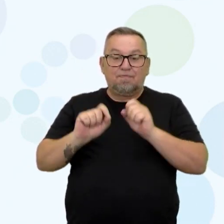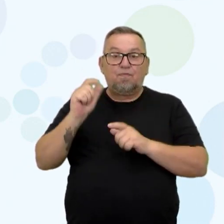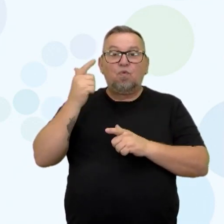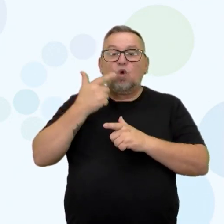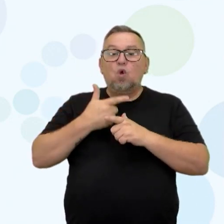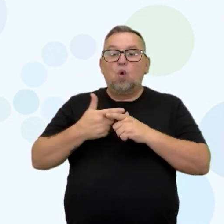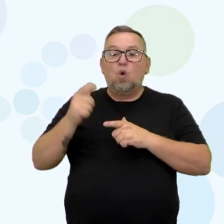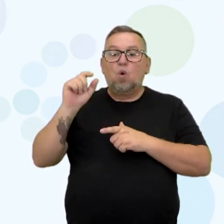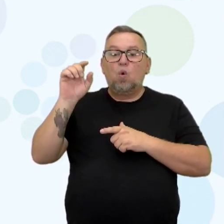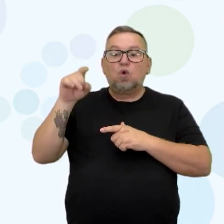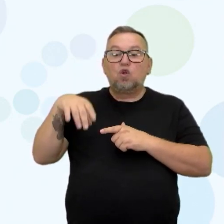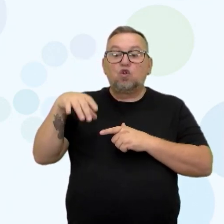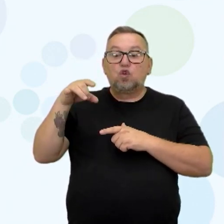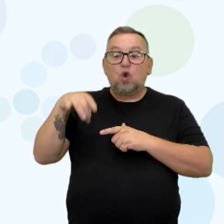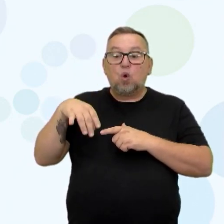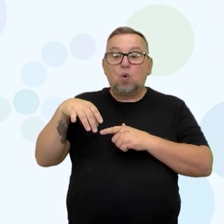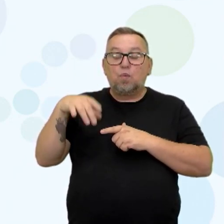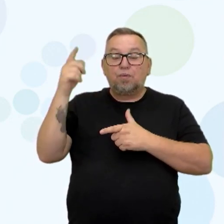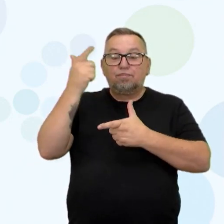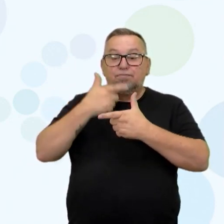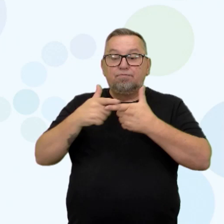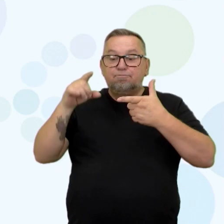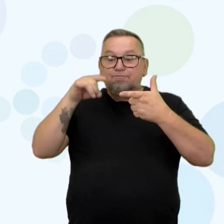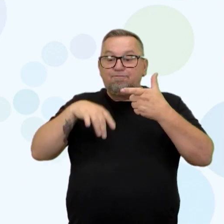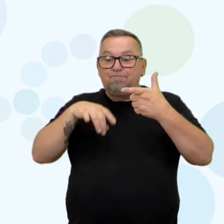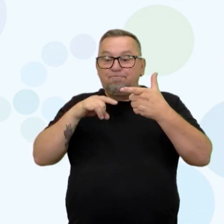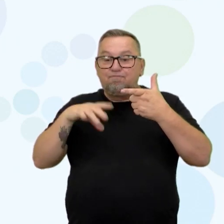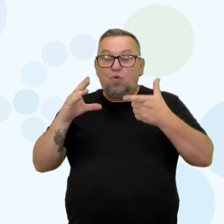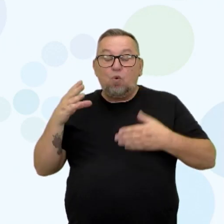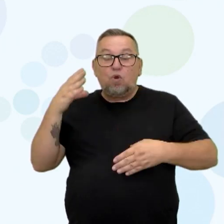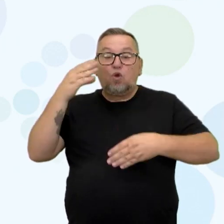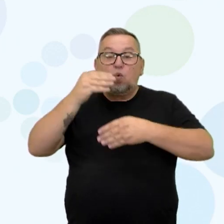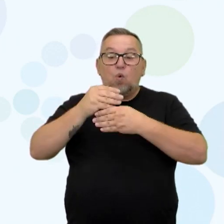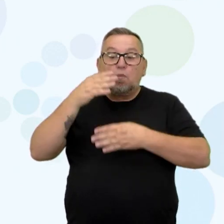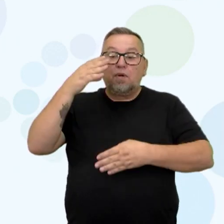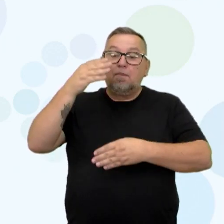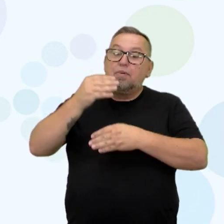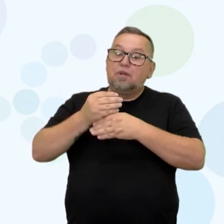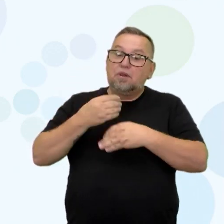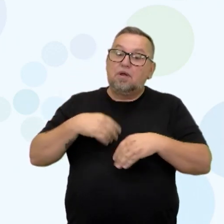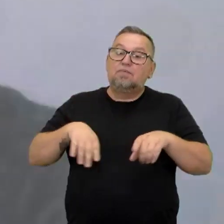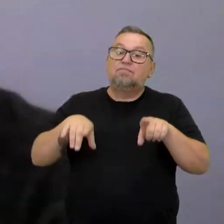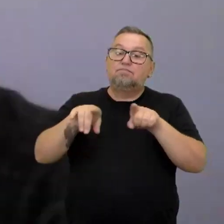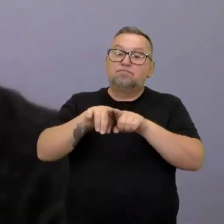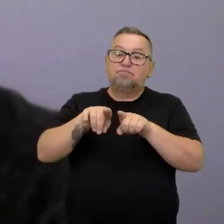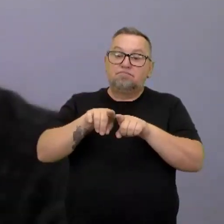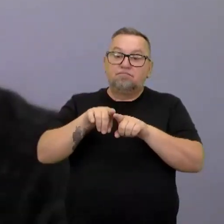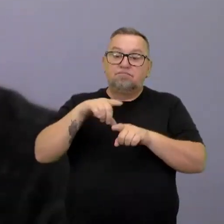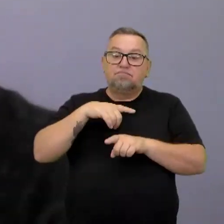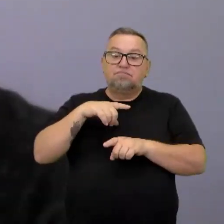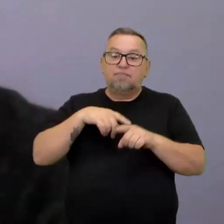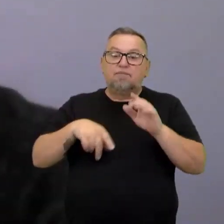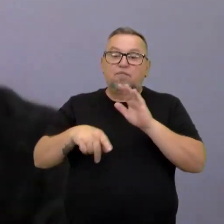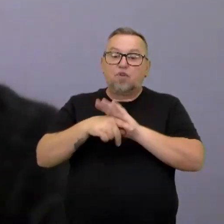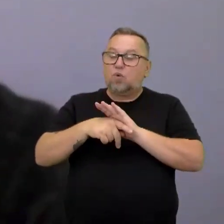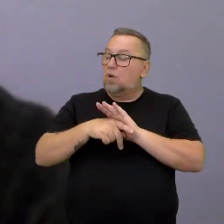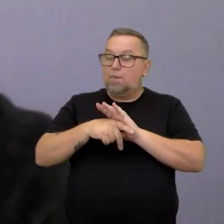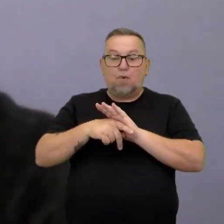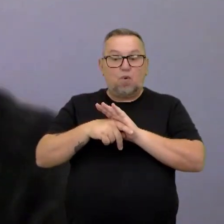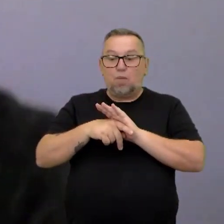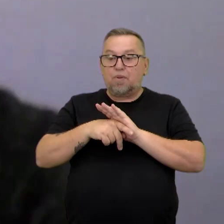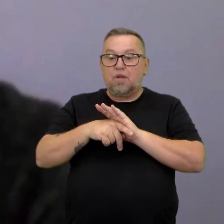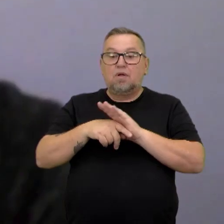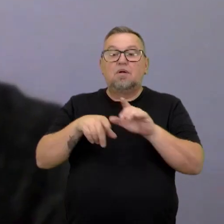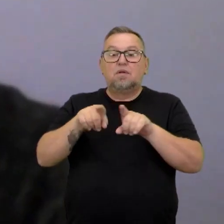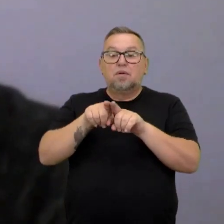sobre o que sobra, por exemplo, né? O que complementa, falamos aí de frações que são impróprias, né? E hoje a gente